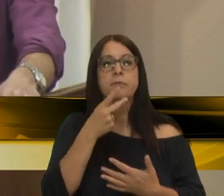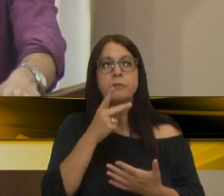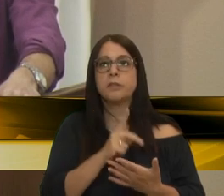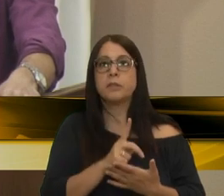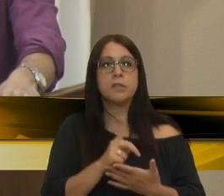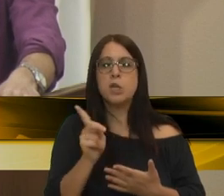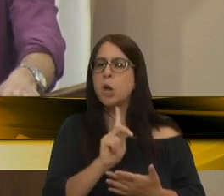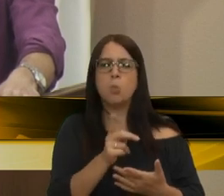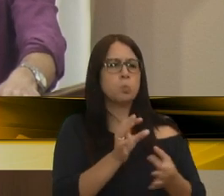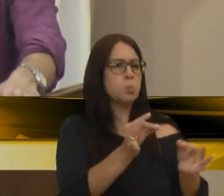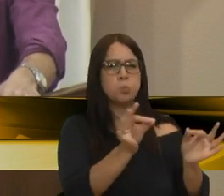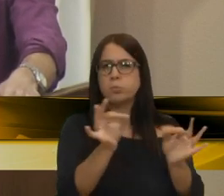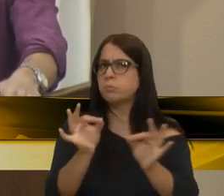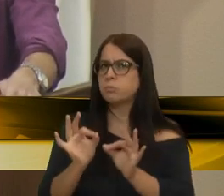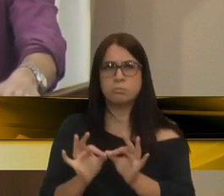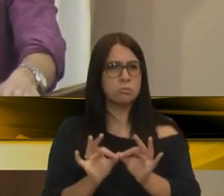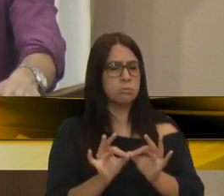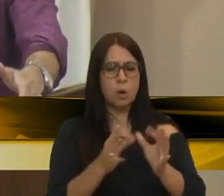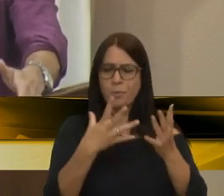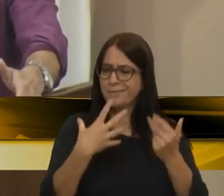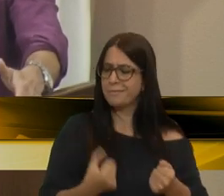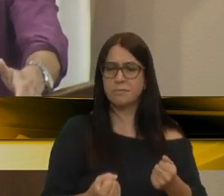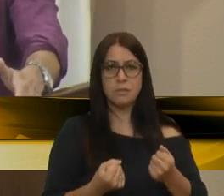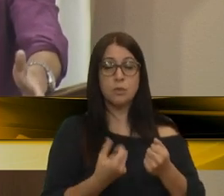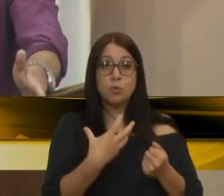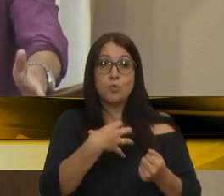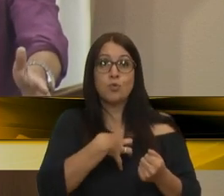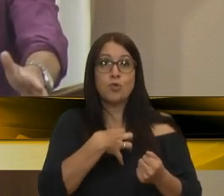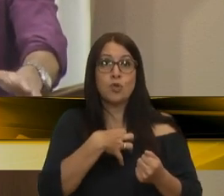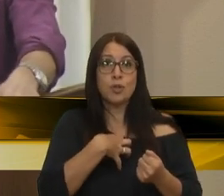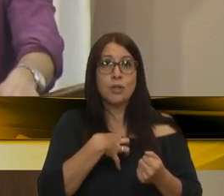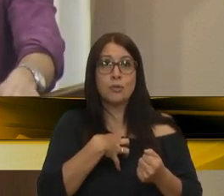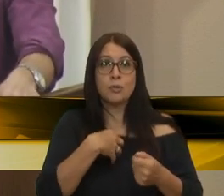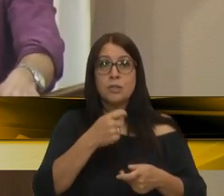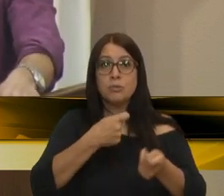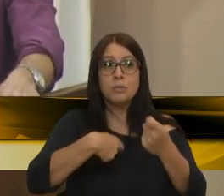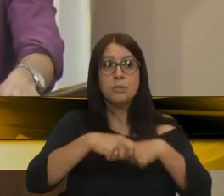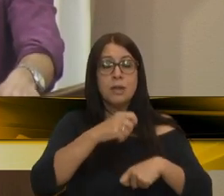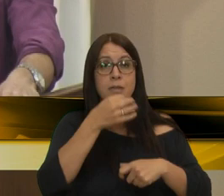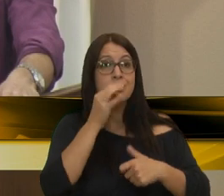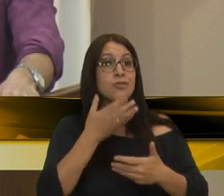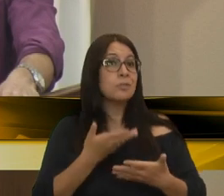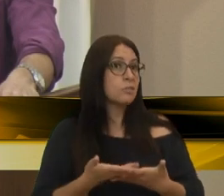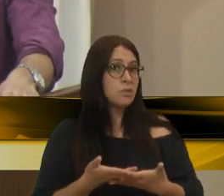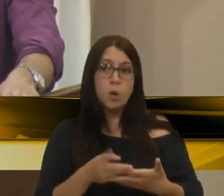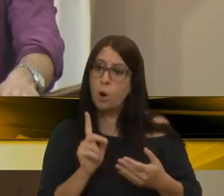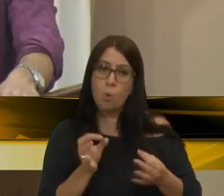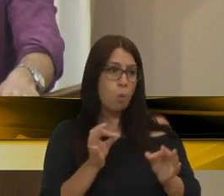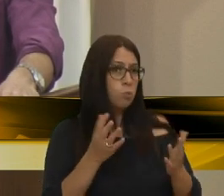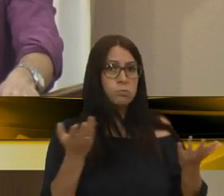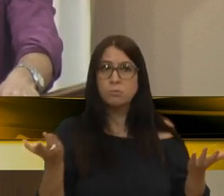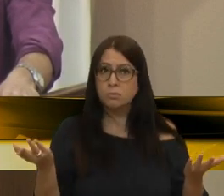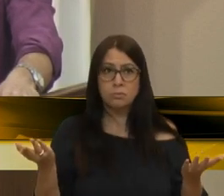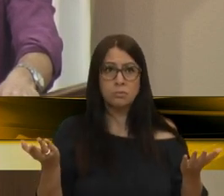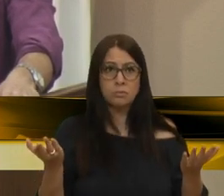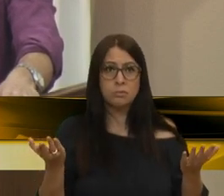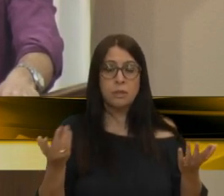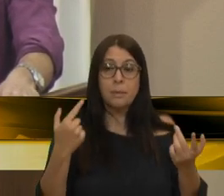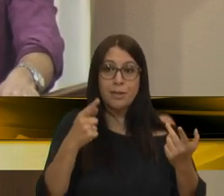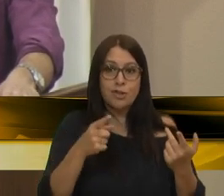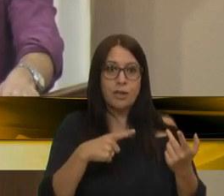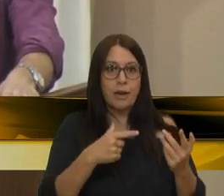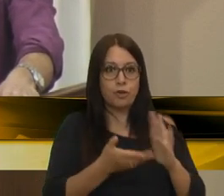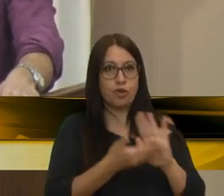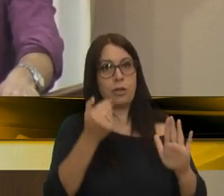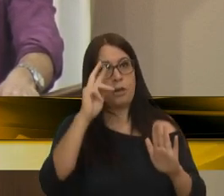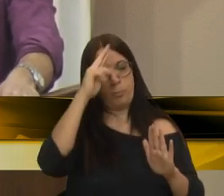não concordo, não aceito, não admito a maneira que está sendo administrada no Caxias do Sul. Não concordo. Agora, chegar ao ponto de tirar um